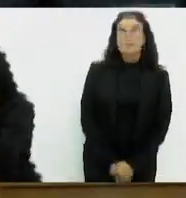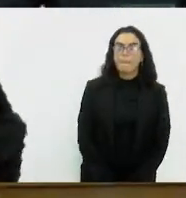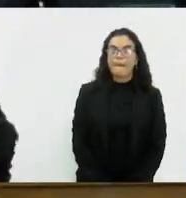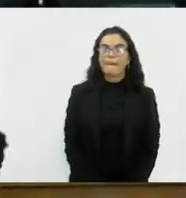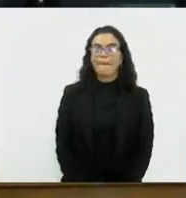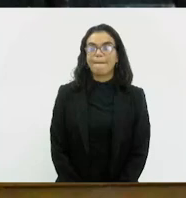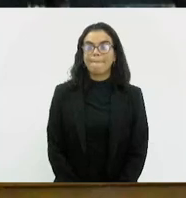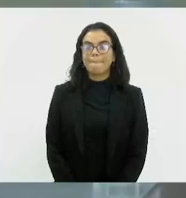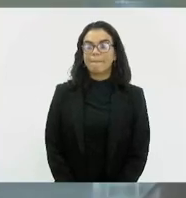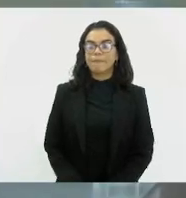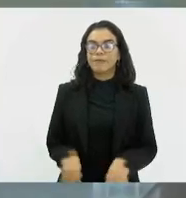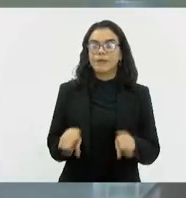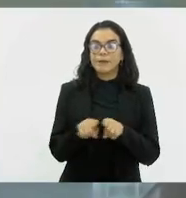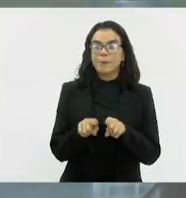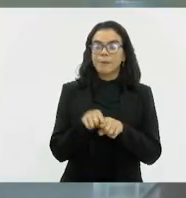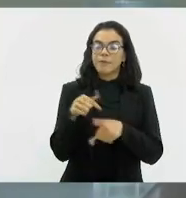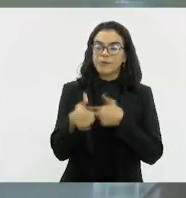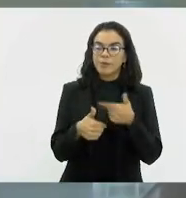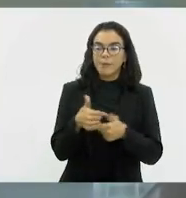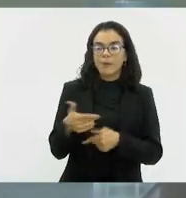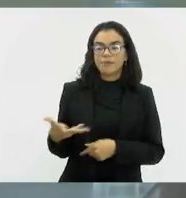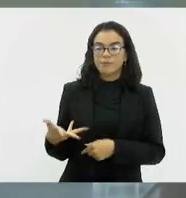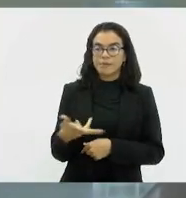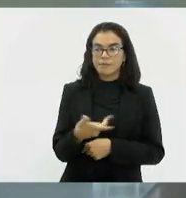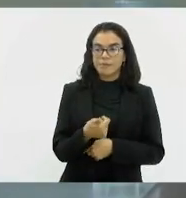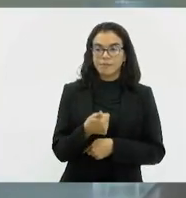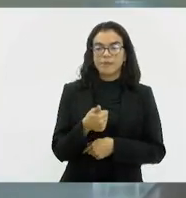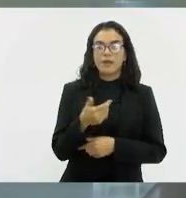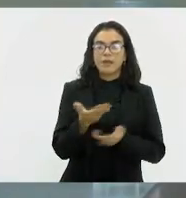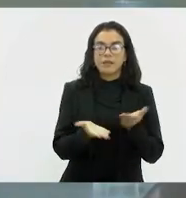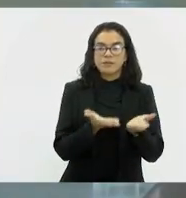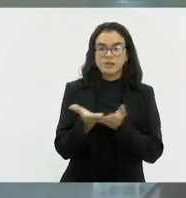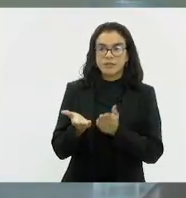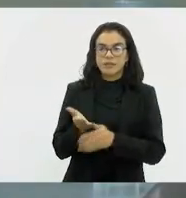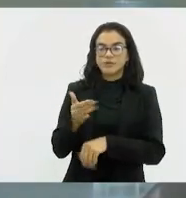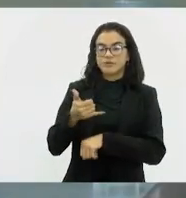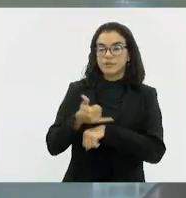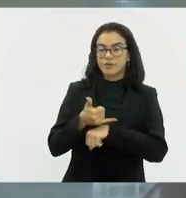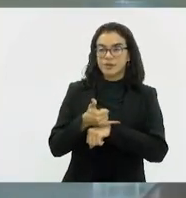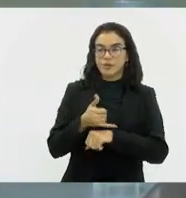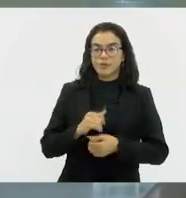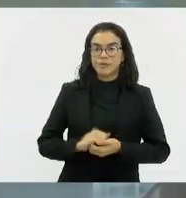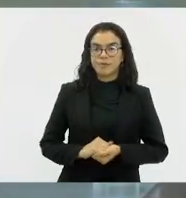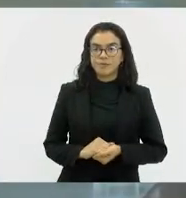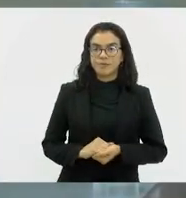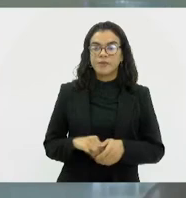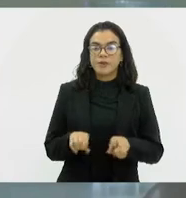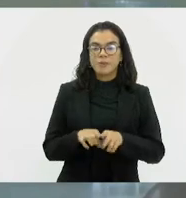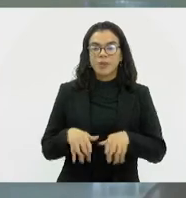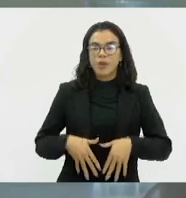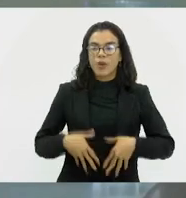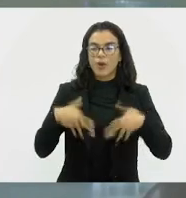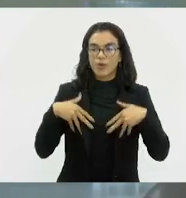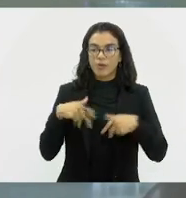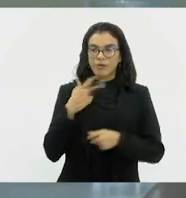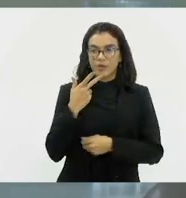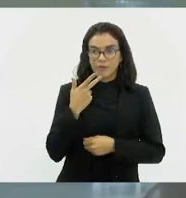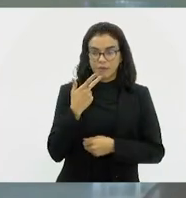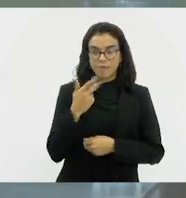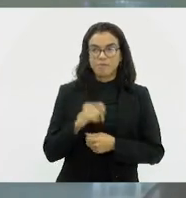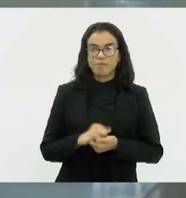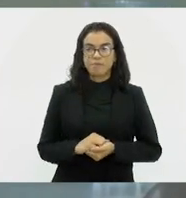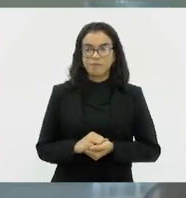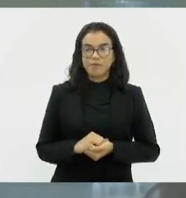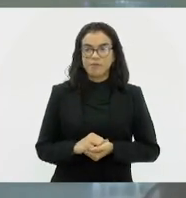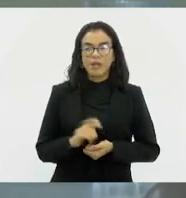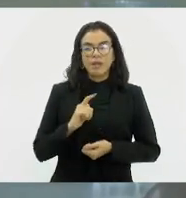Que também faz um trabalho de excelência na assistência de Volta Redonda. Além de, eu tenho orgulho de falar, que além de ter